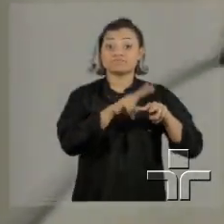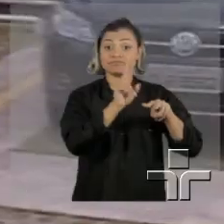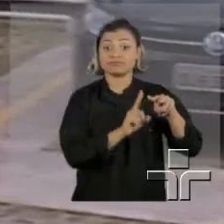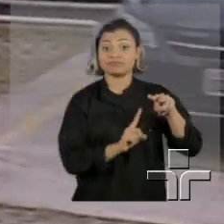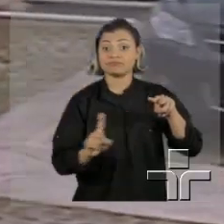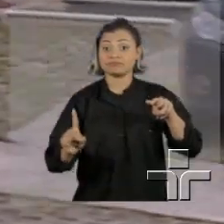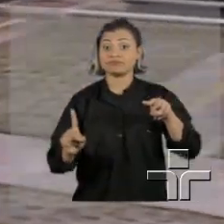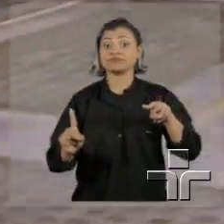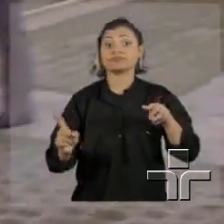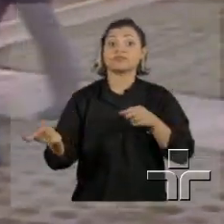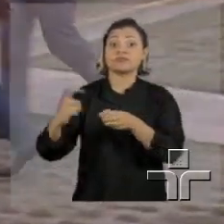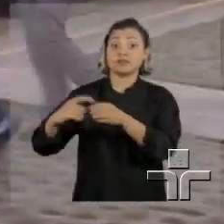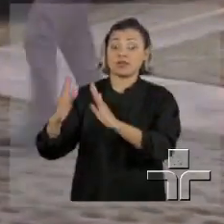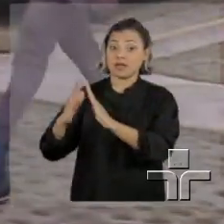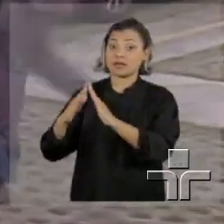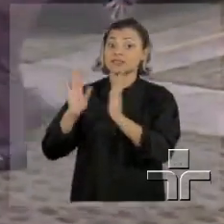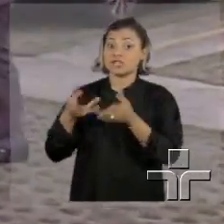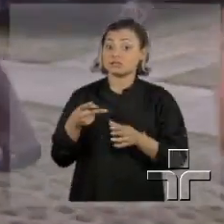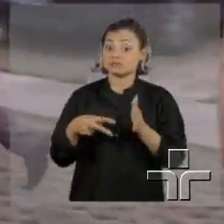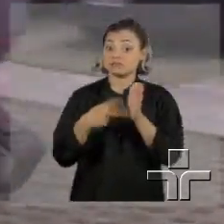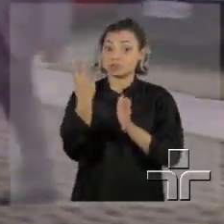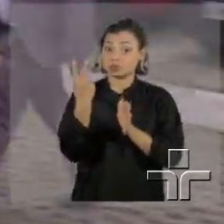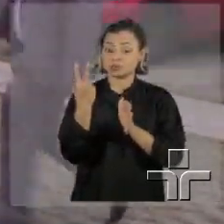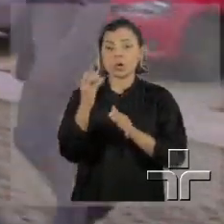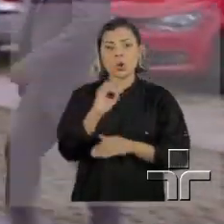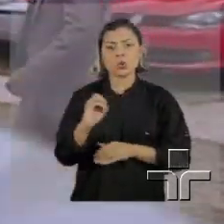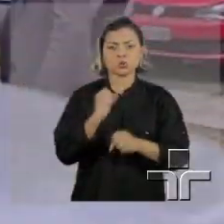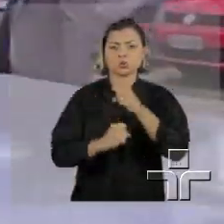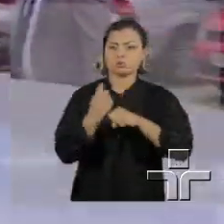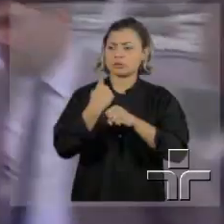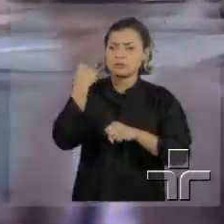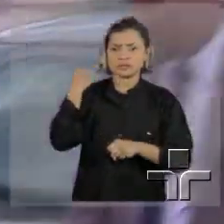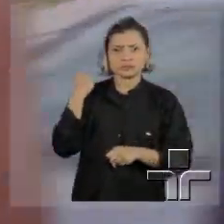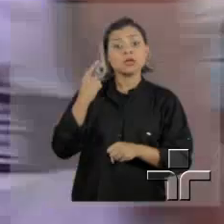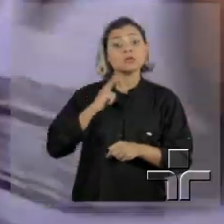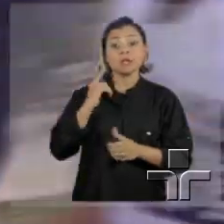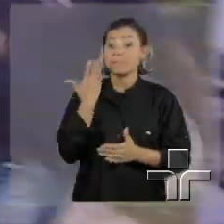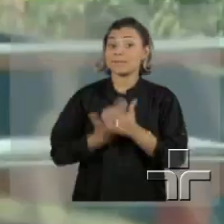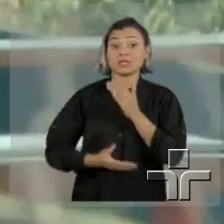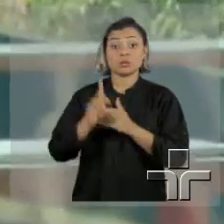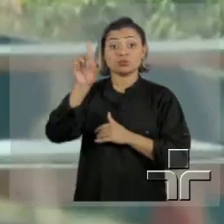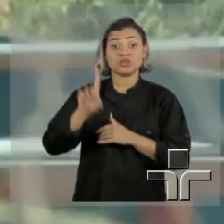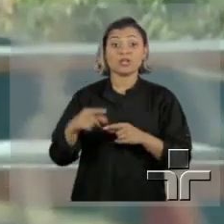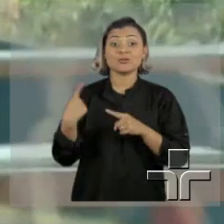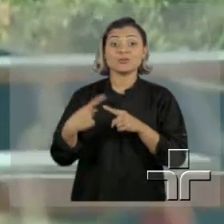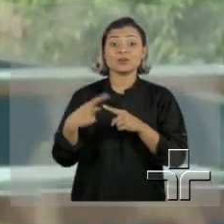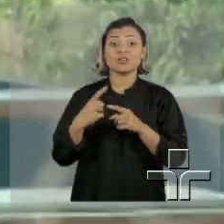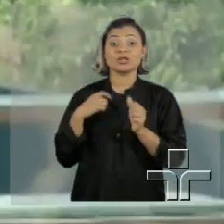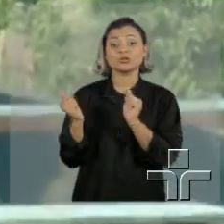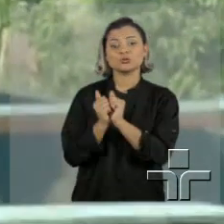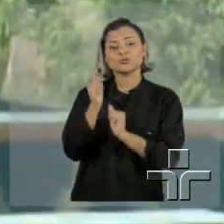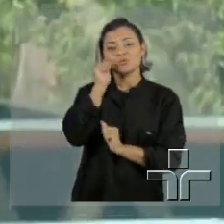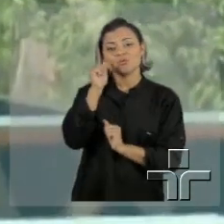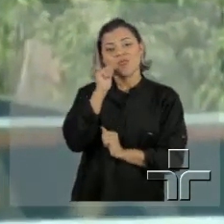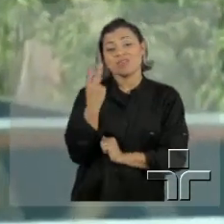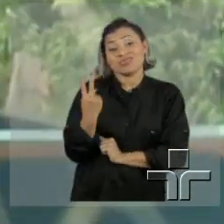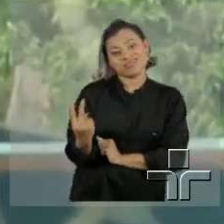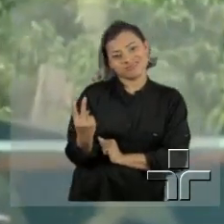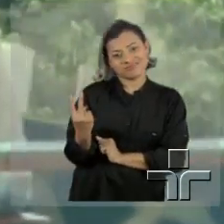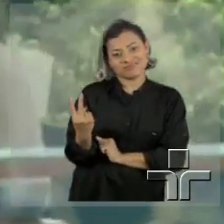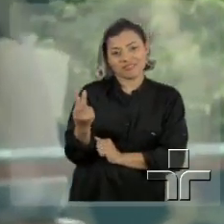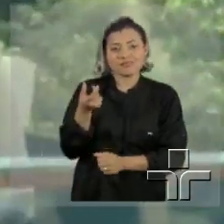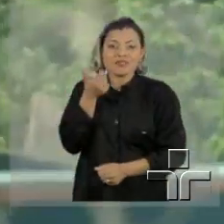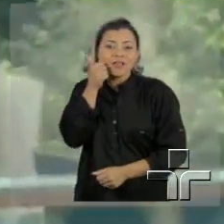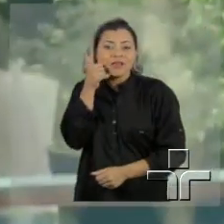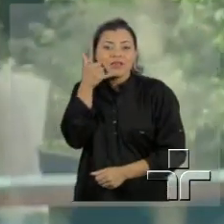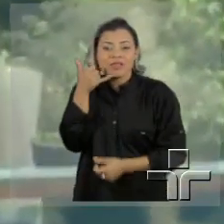para o regime semiaberto domiciliar. Em outubro do ano passado, ele perdeu o direito ao ser flagrado na companhia de 2 mulheres e usando o